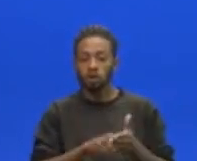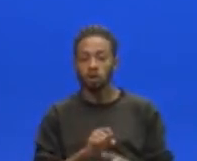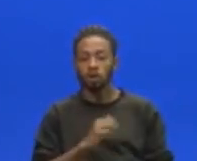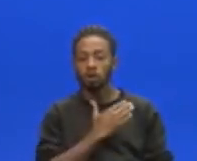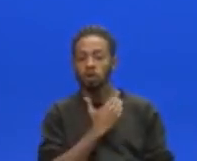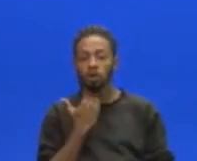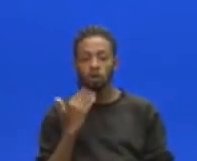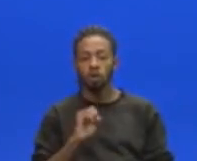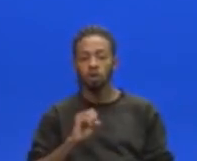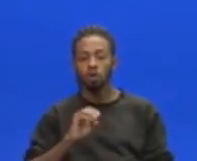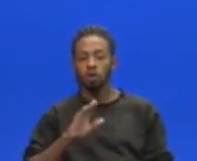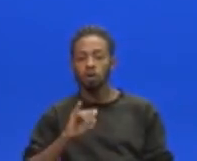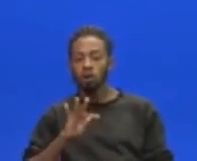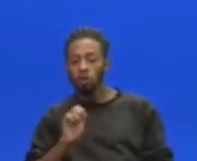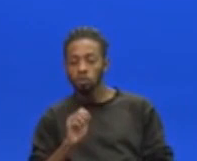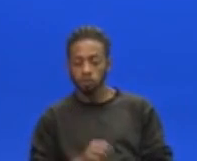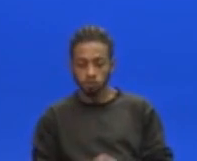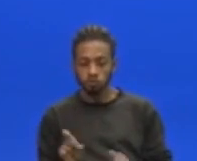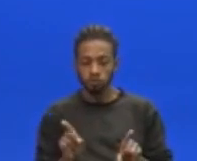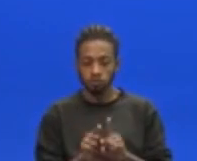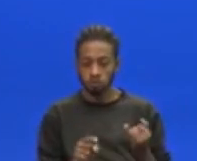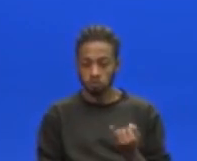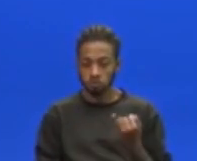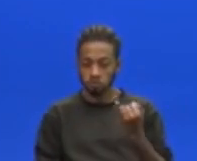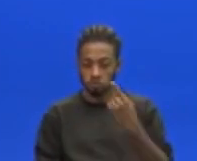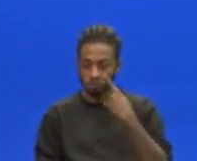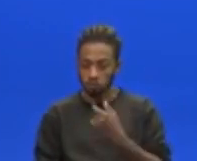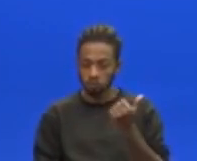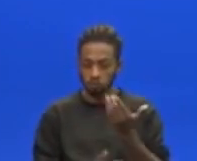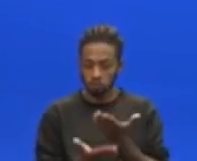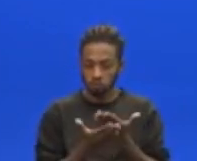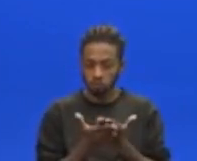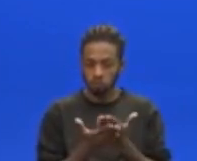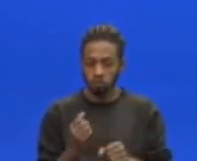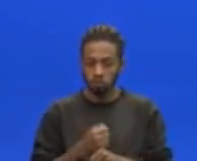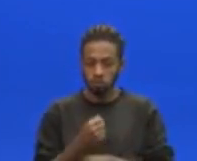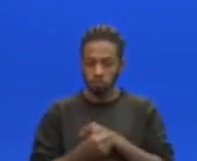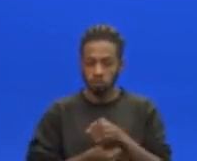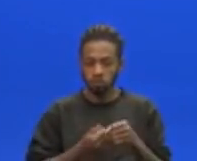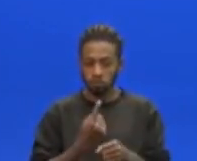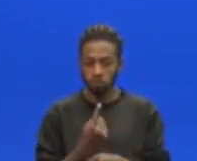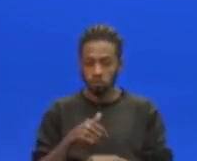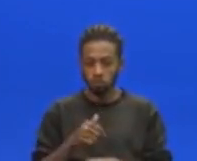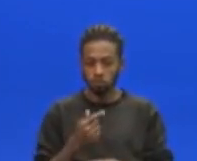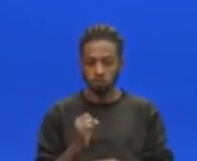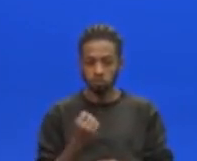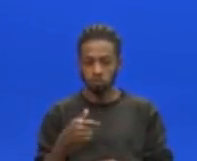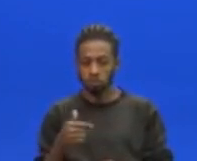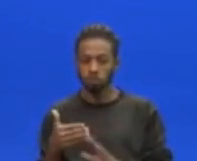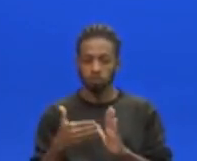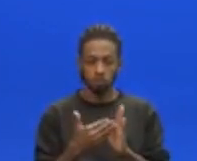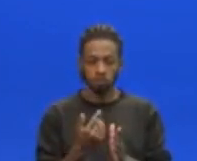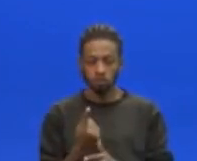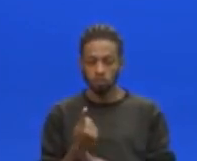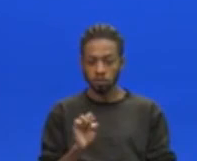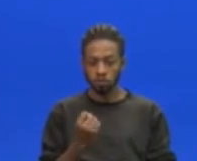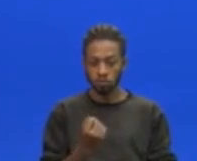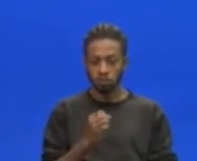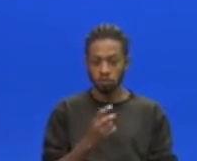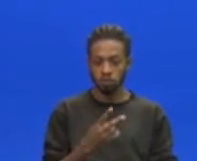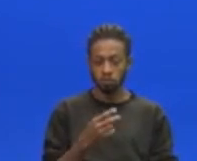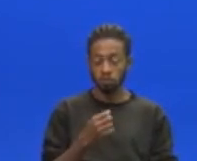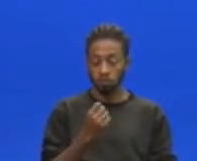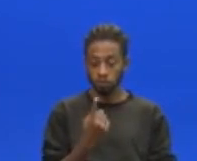pesquisador muito importante, né, que é do período de 1787 a